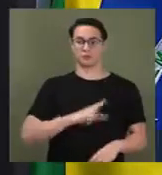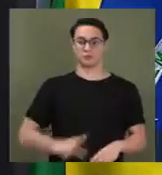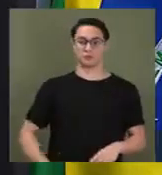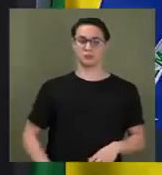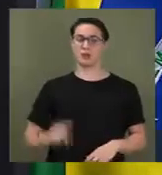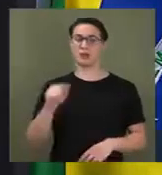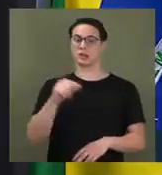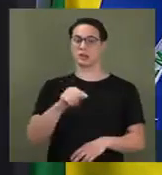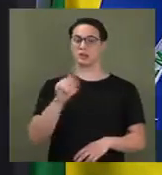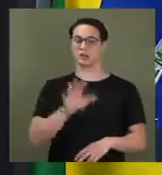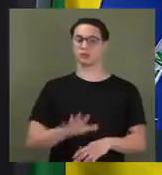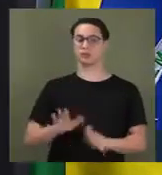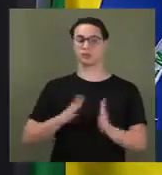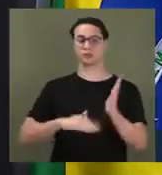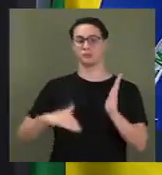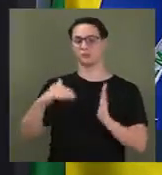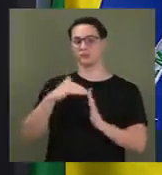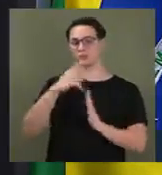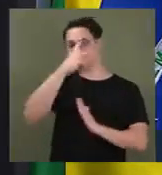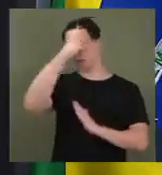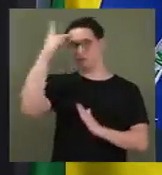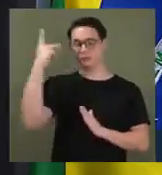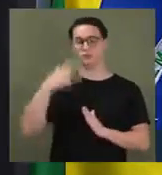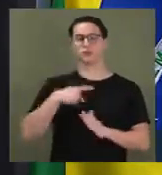unanimidade, todos se manifestaram